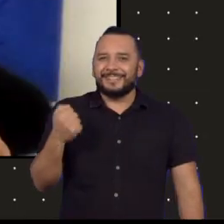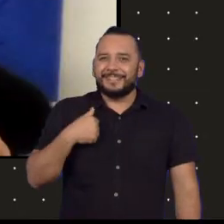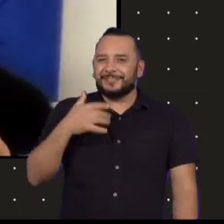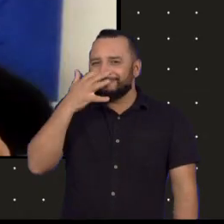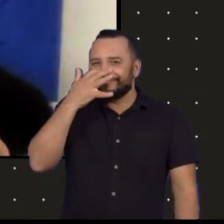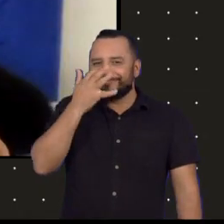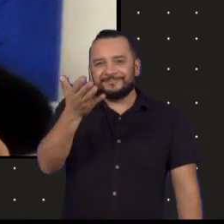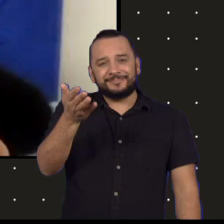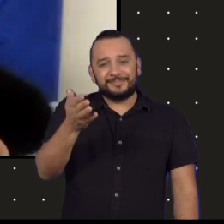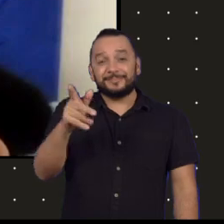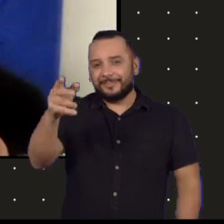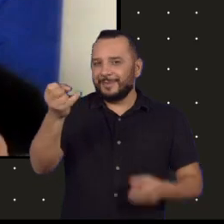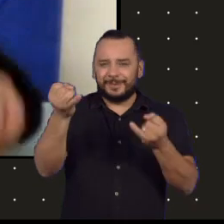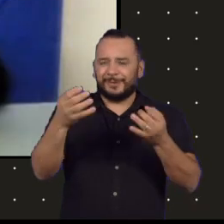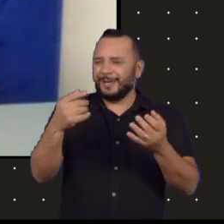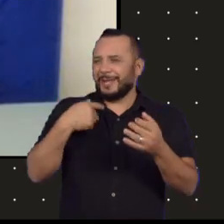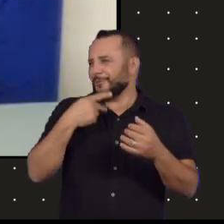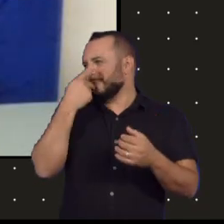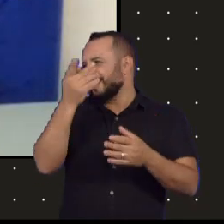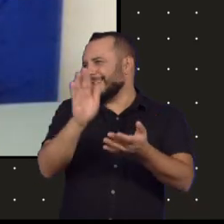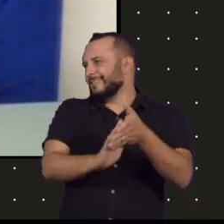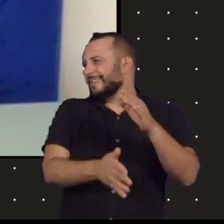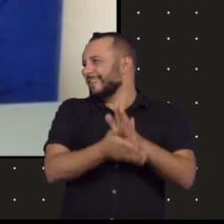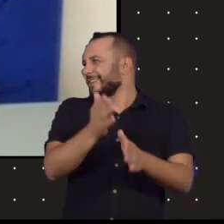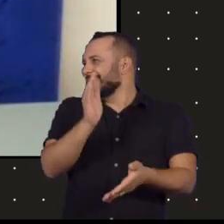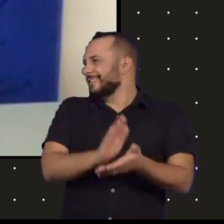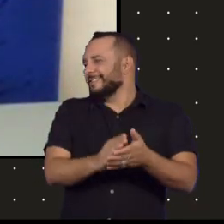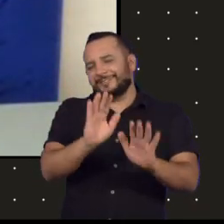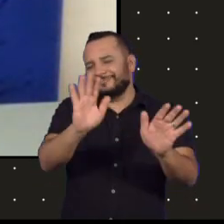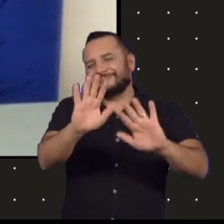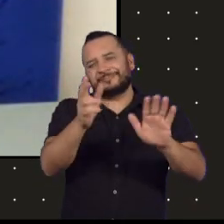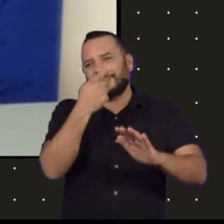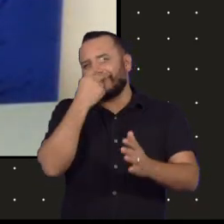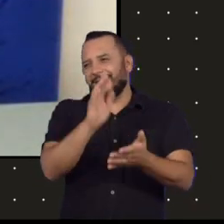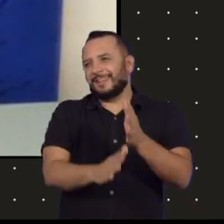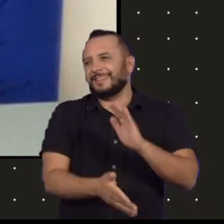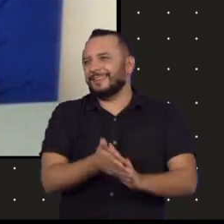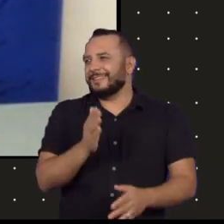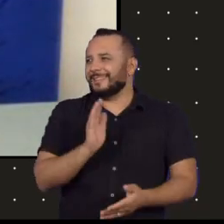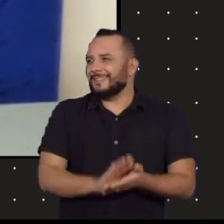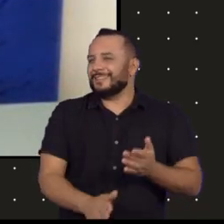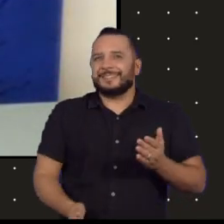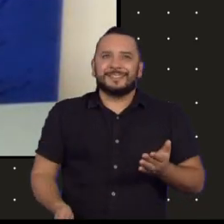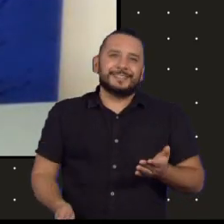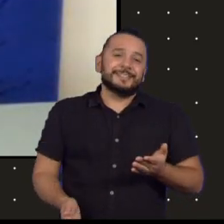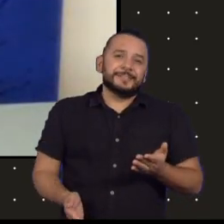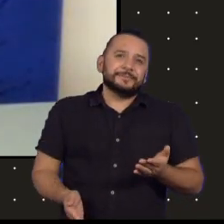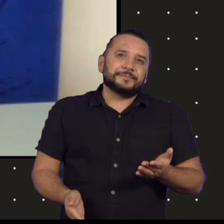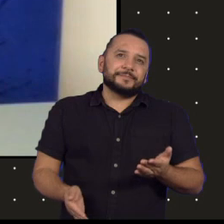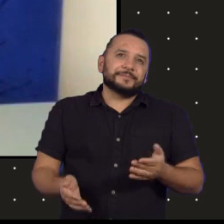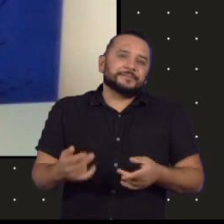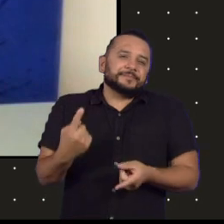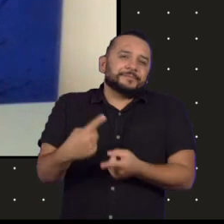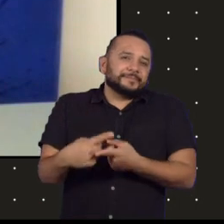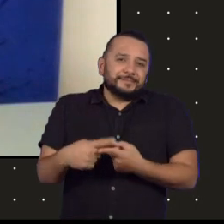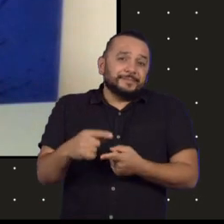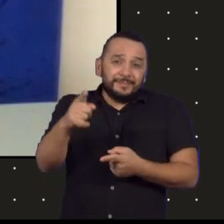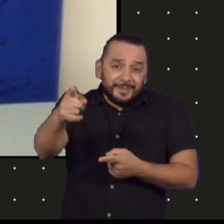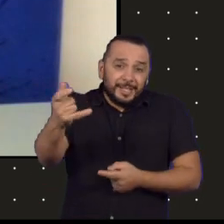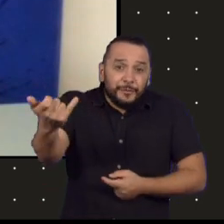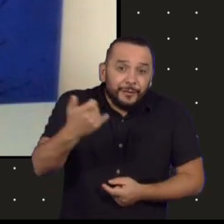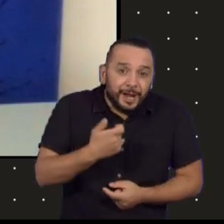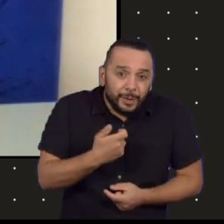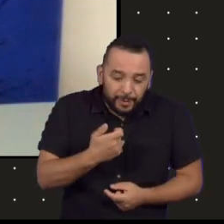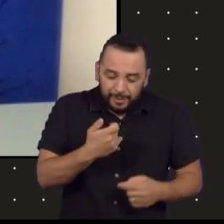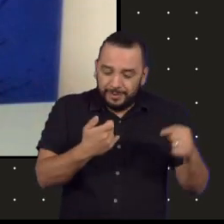o que ele falou, não, nem vou falar, porque não vou falar. Isso que... O prêmio é esse, né? Isso é um prêmio.